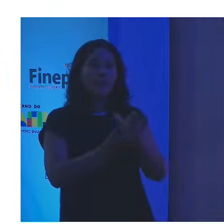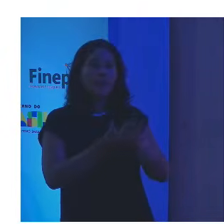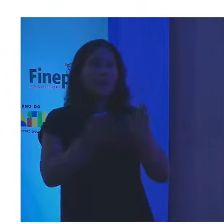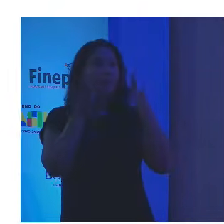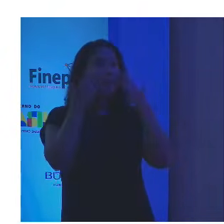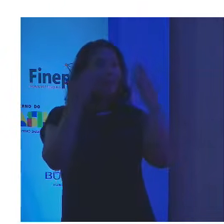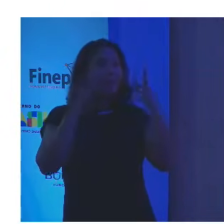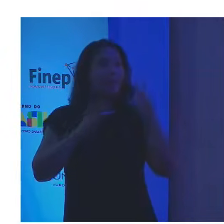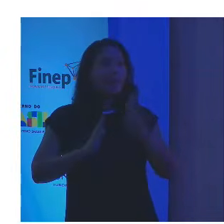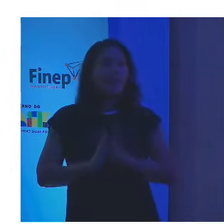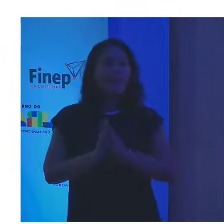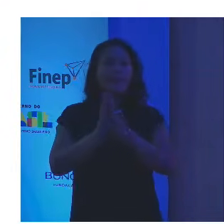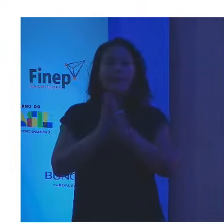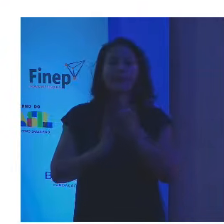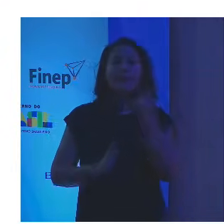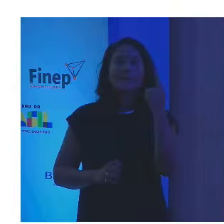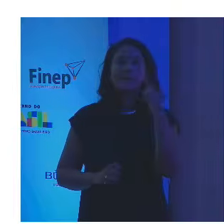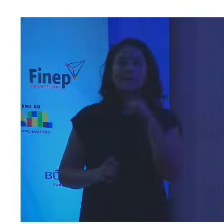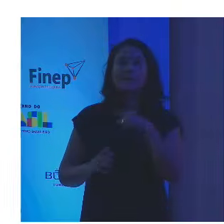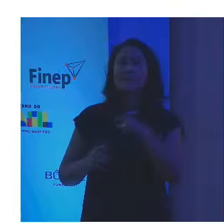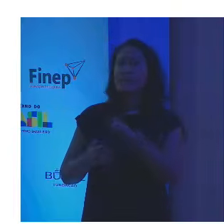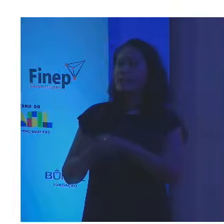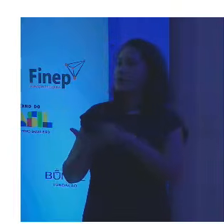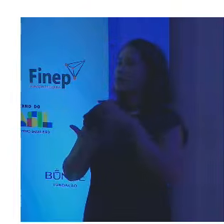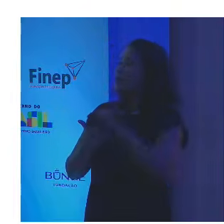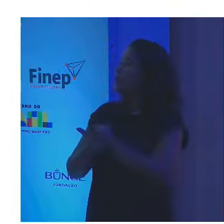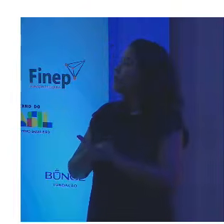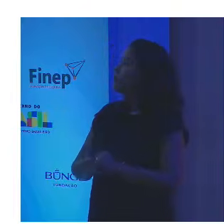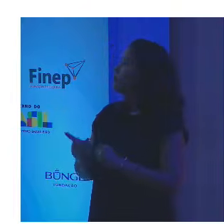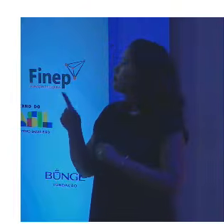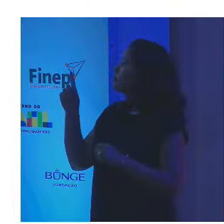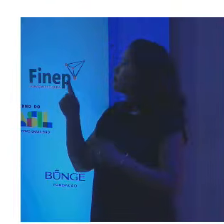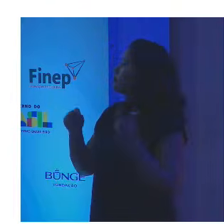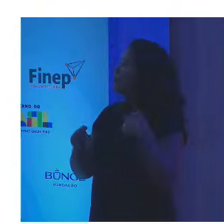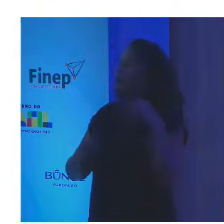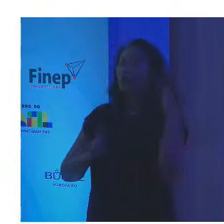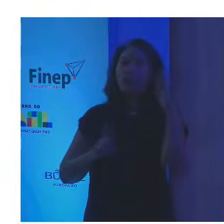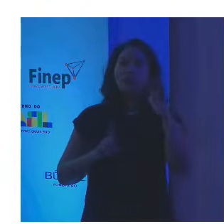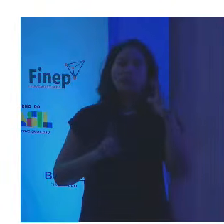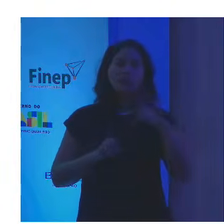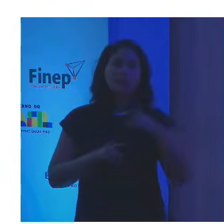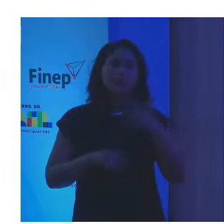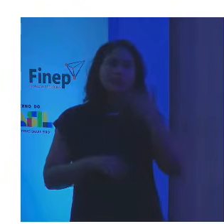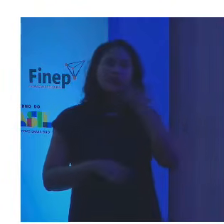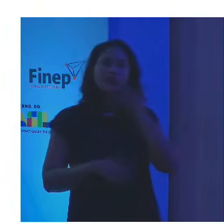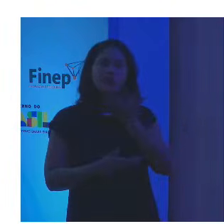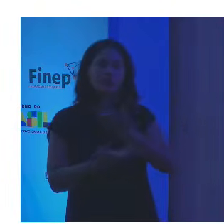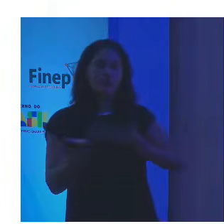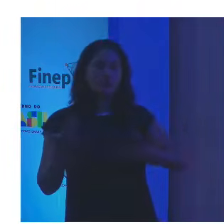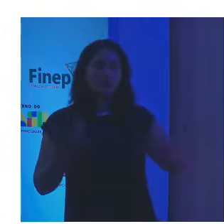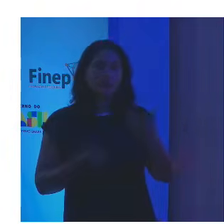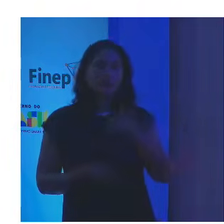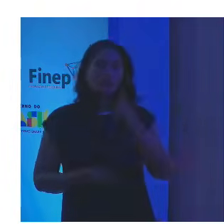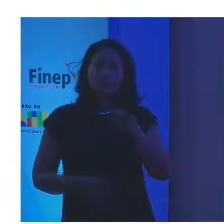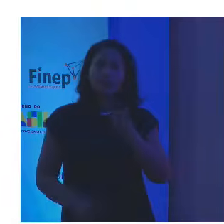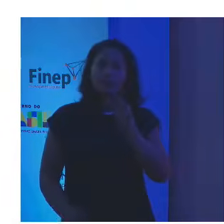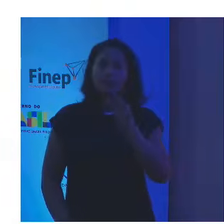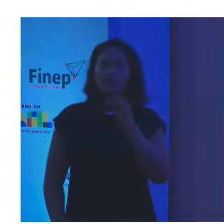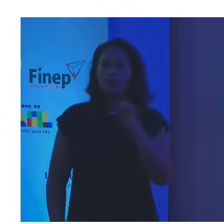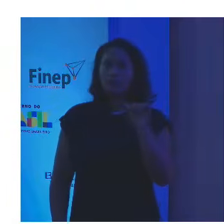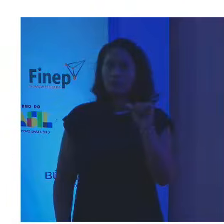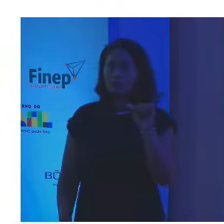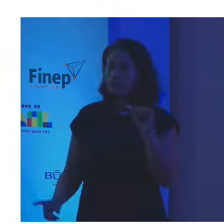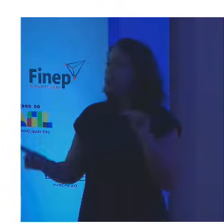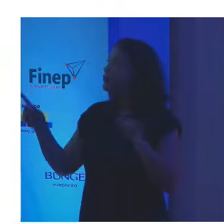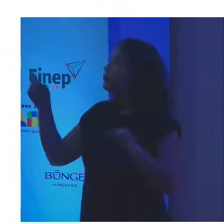a representação geográfica dos autores dos relatórios internacionais que influenciam a diplomacia. Então, você tem o WOA, é o